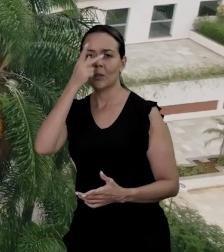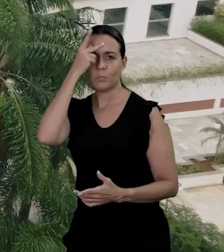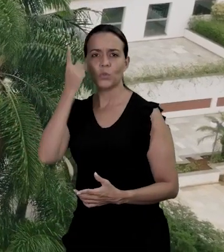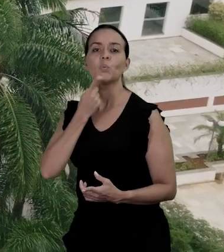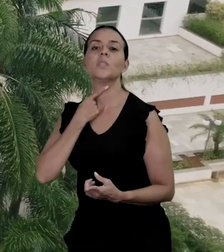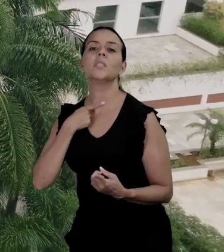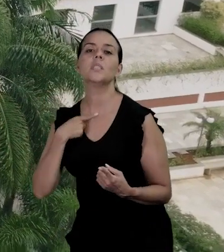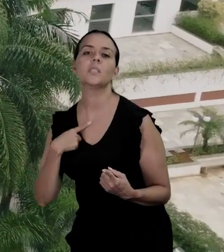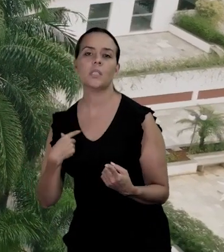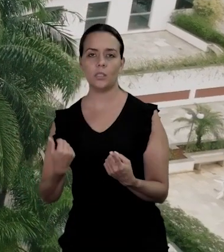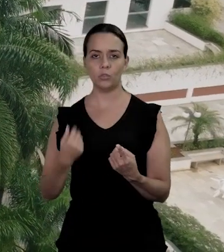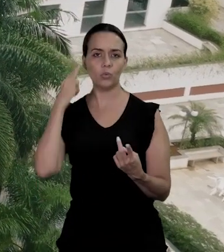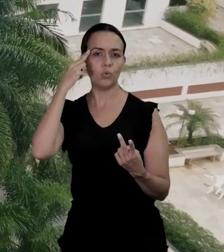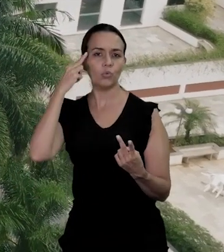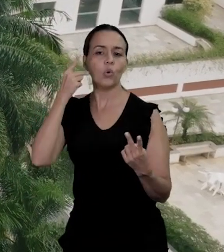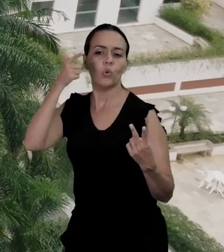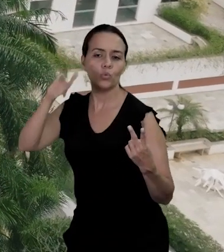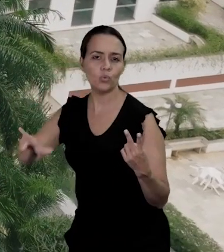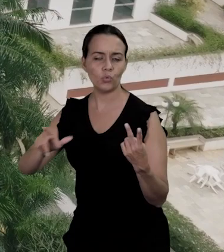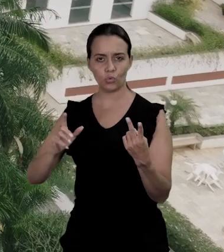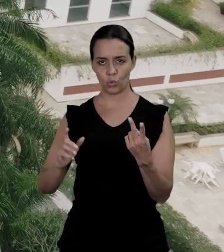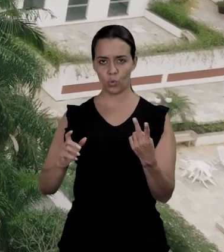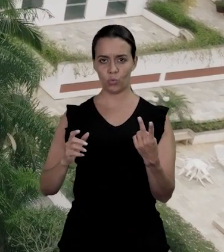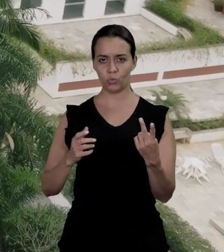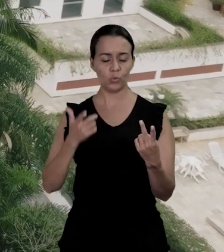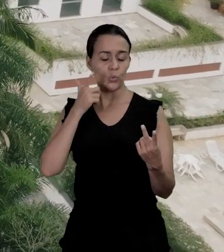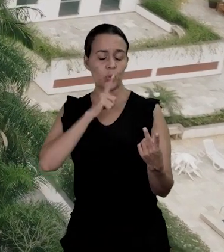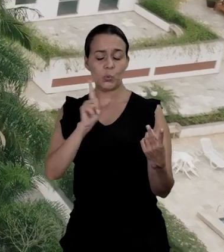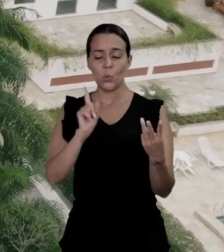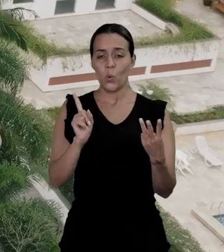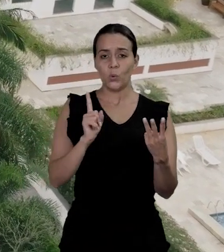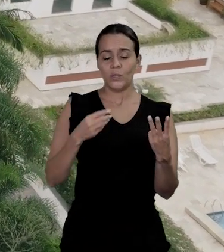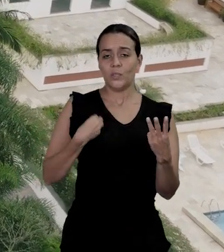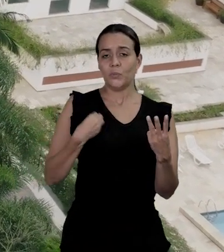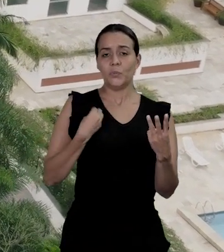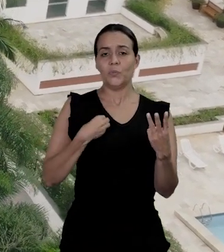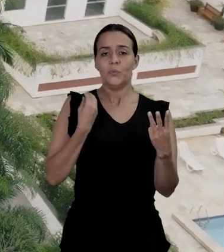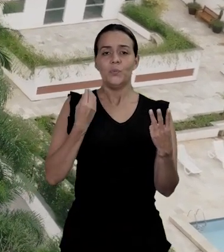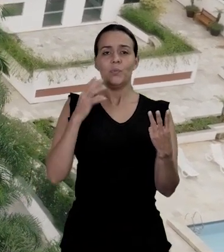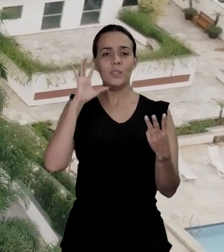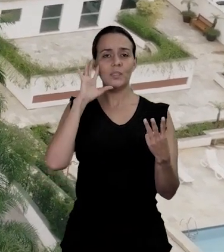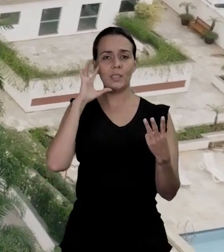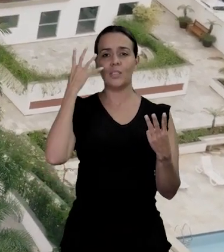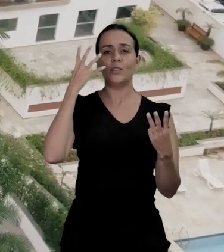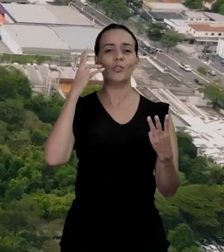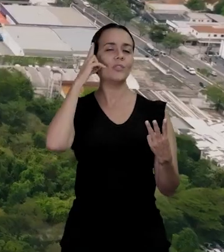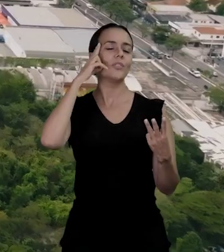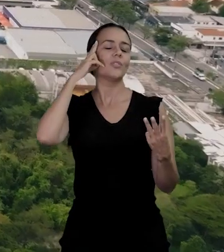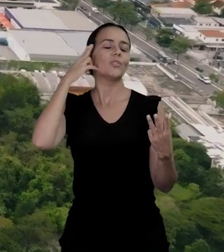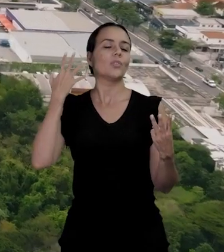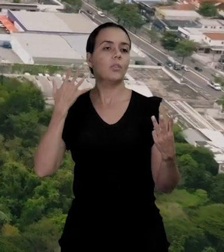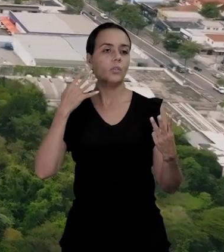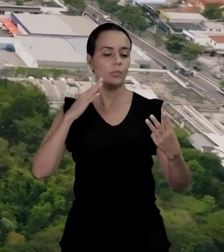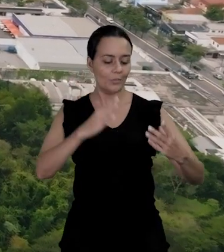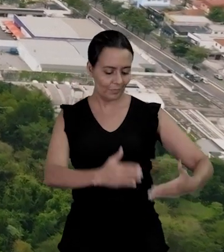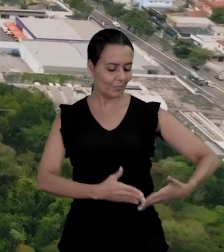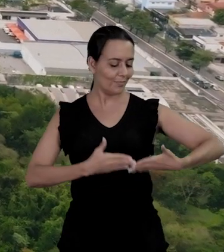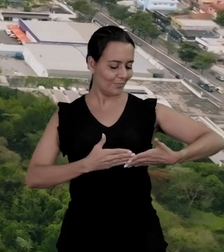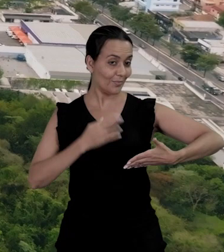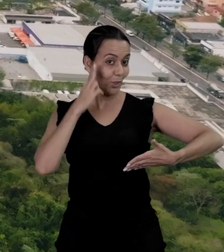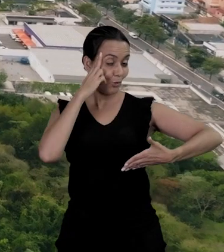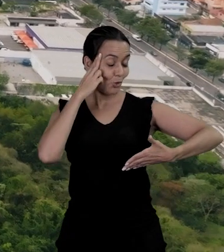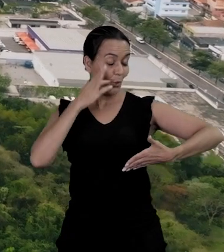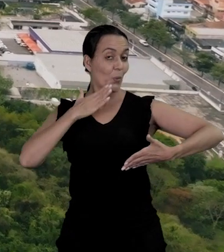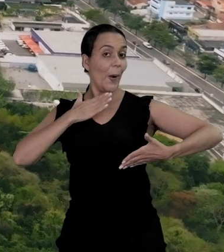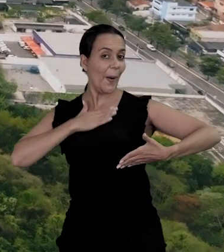de expectativa dos outros, de desejo dos outros, de sonhos frustrados muitas vezes dos outros, de pais, de mães, de familiares que